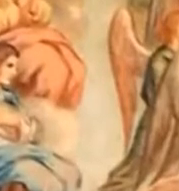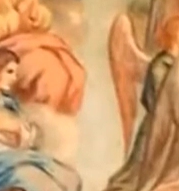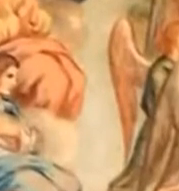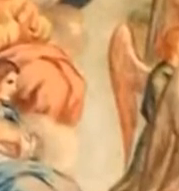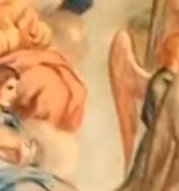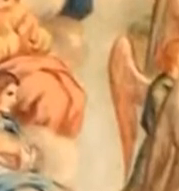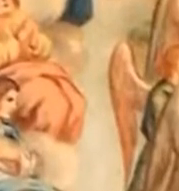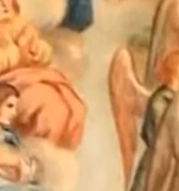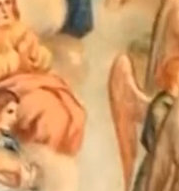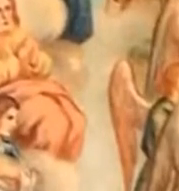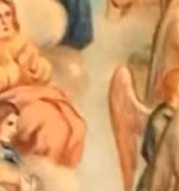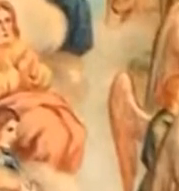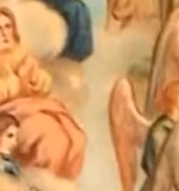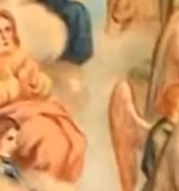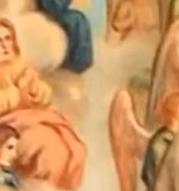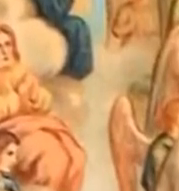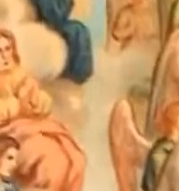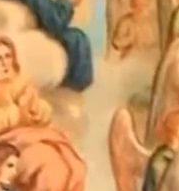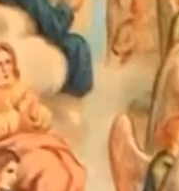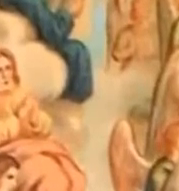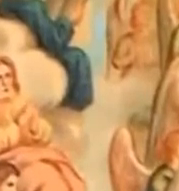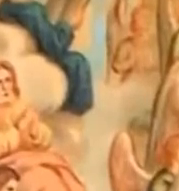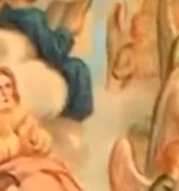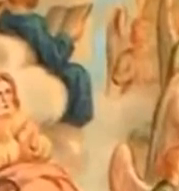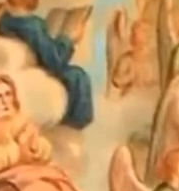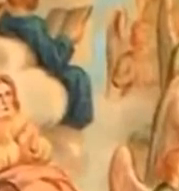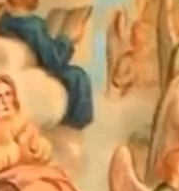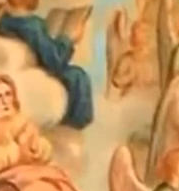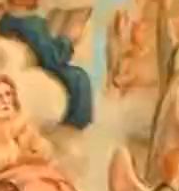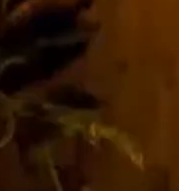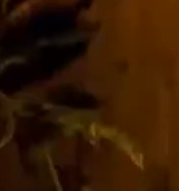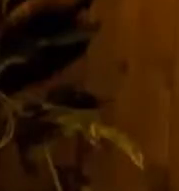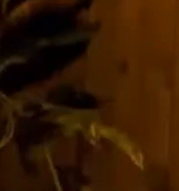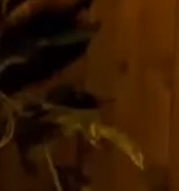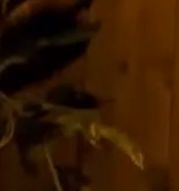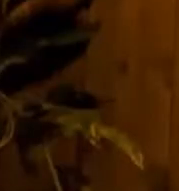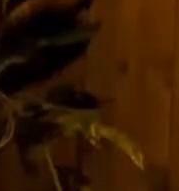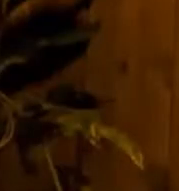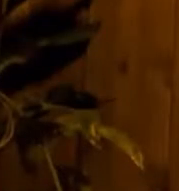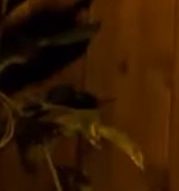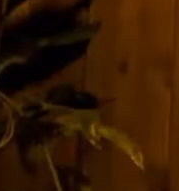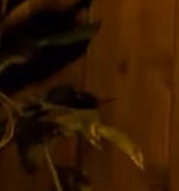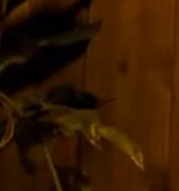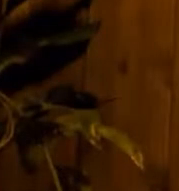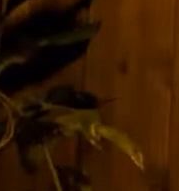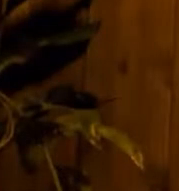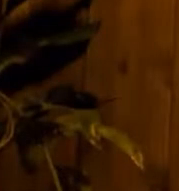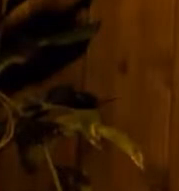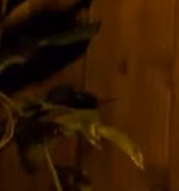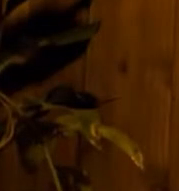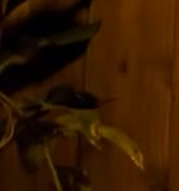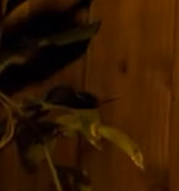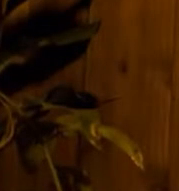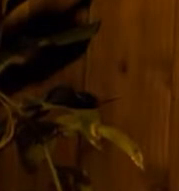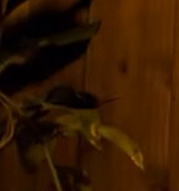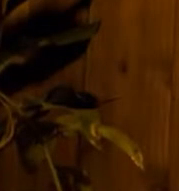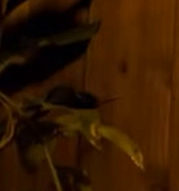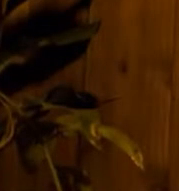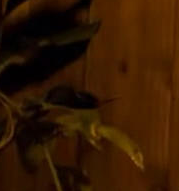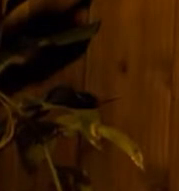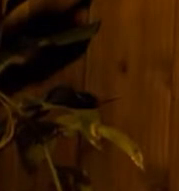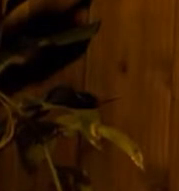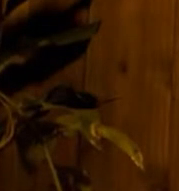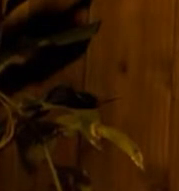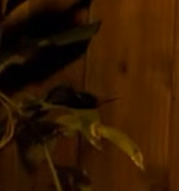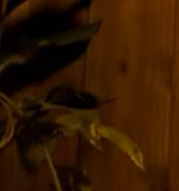homenagem. Afinal, um ano só tem 365 dias. O Dia de Todos os Santos também recebia outro